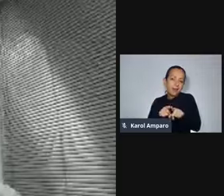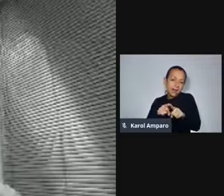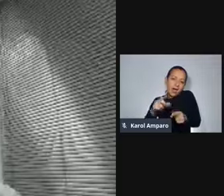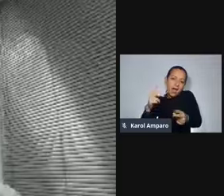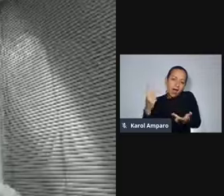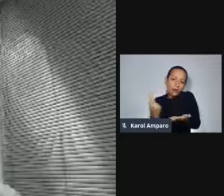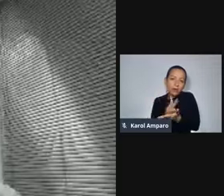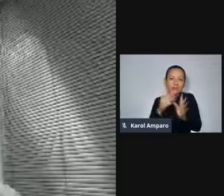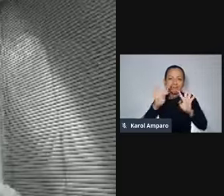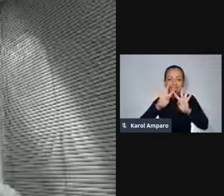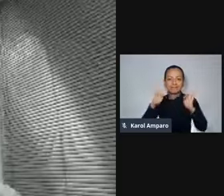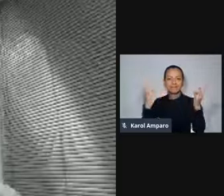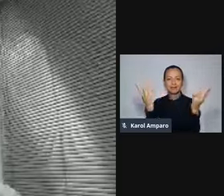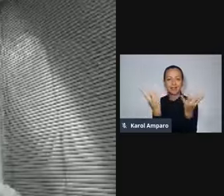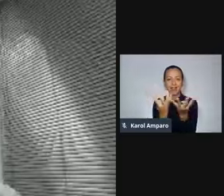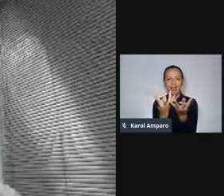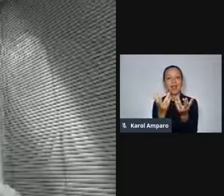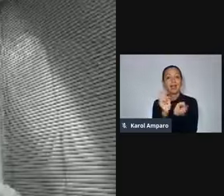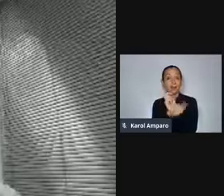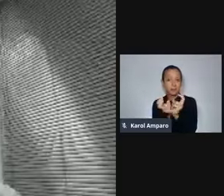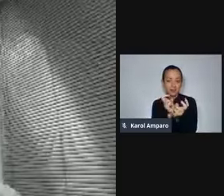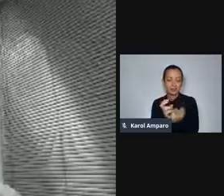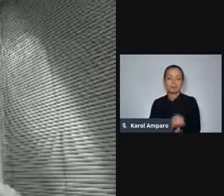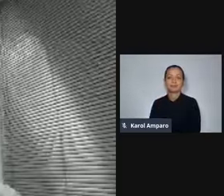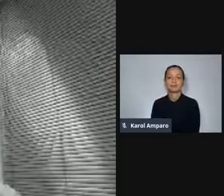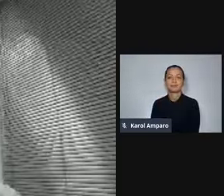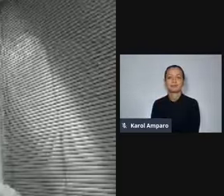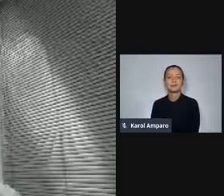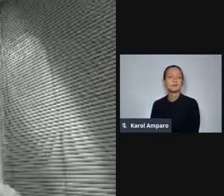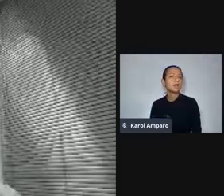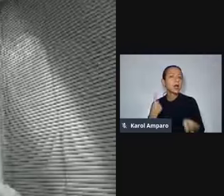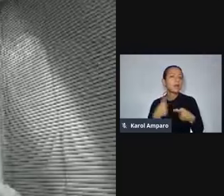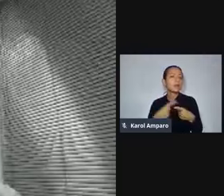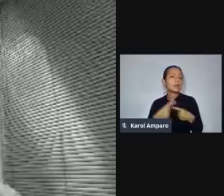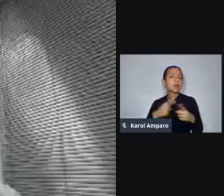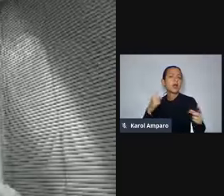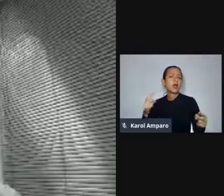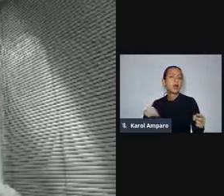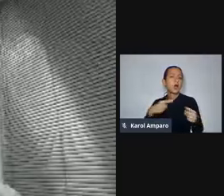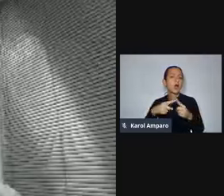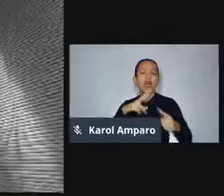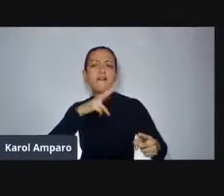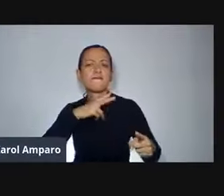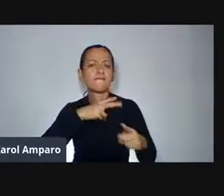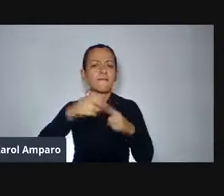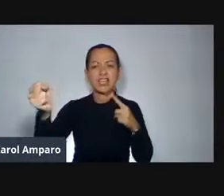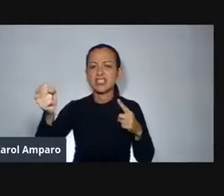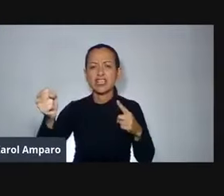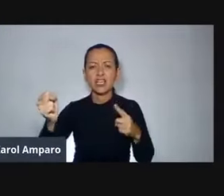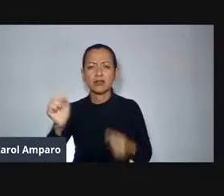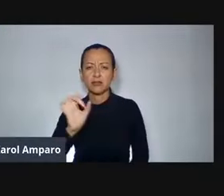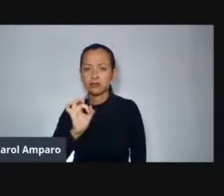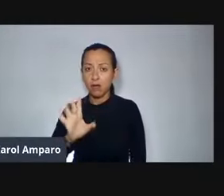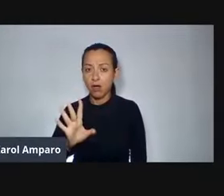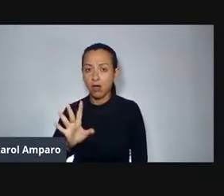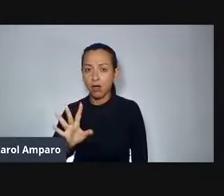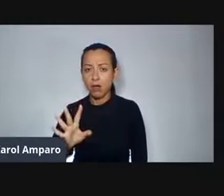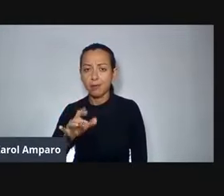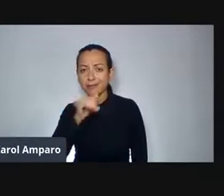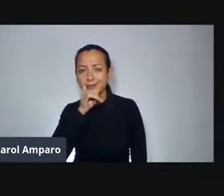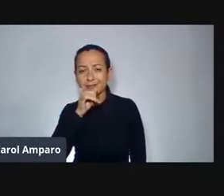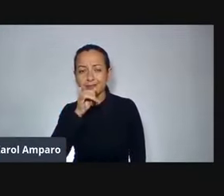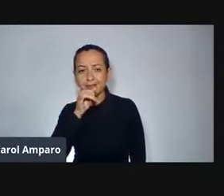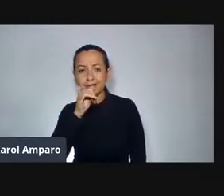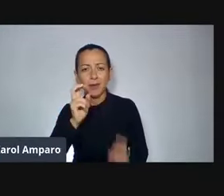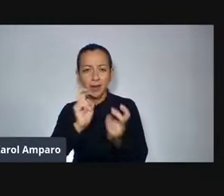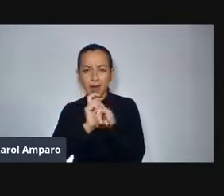né? Por que o vencer a qualquer custo? Seja na roda ou na roda competitiva. Não